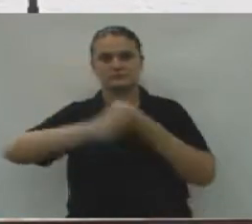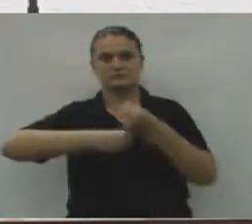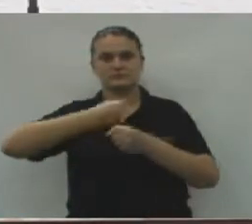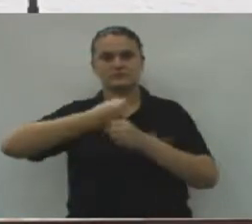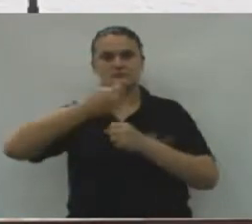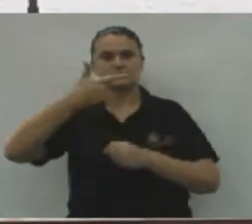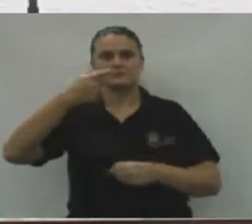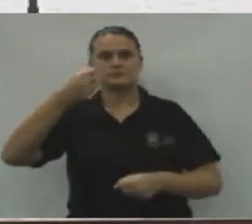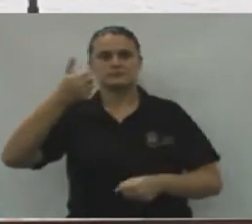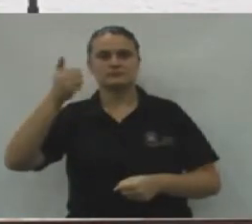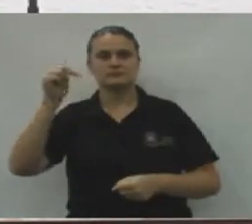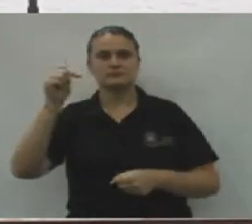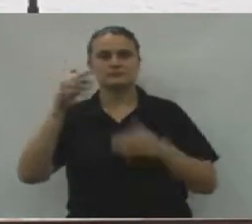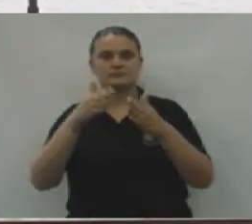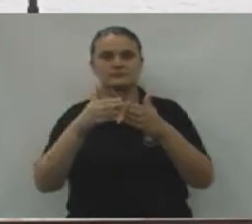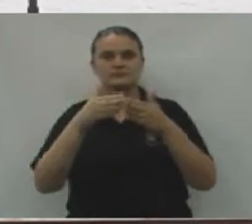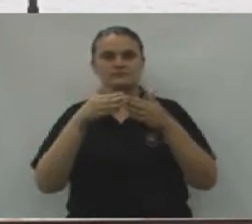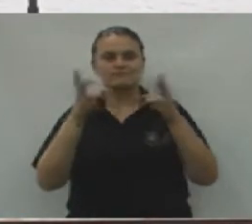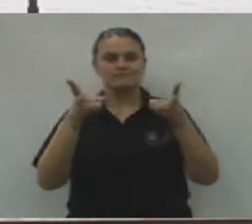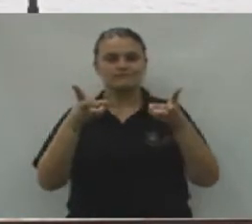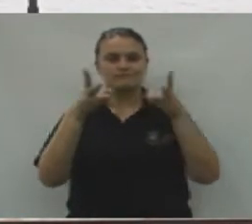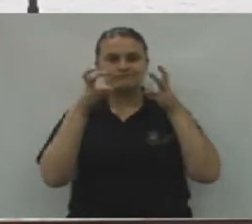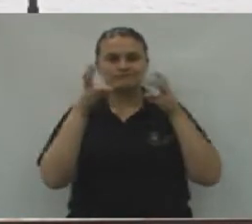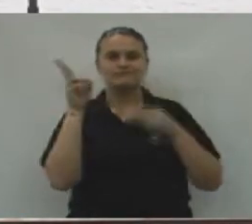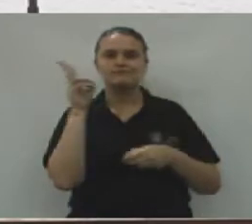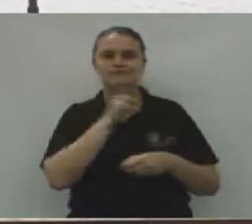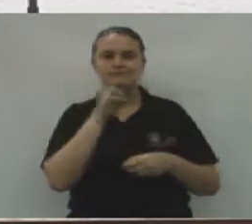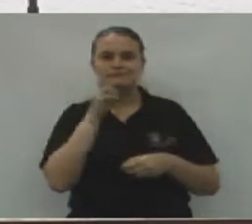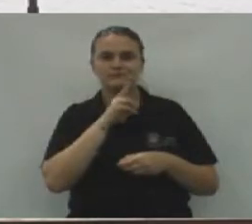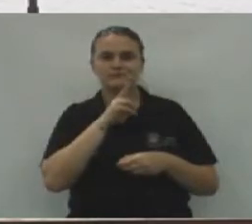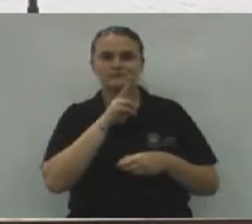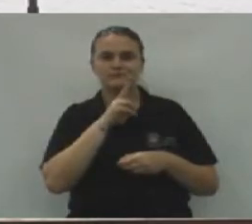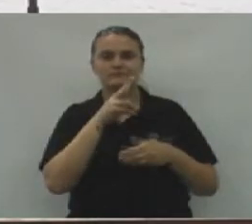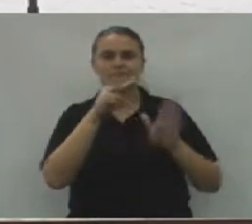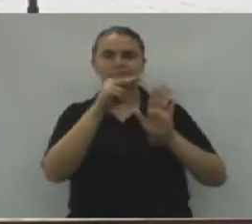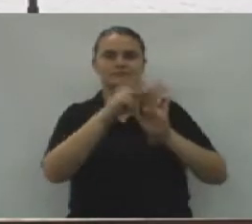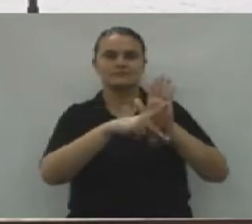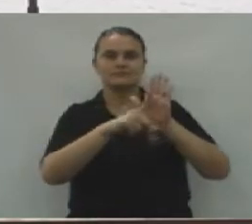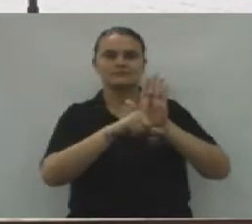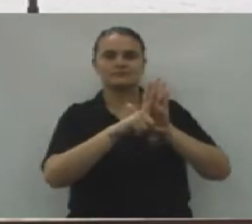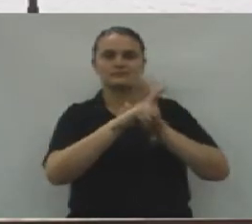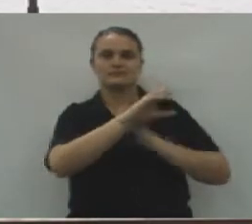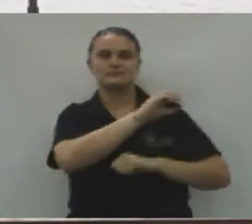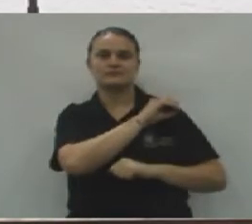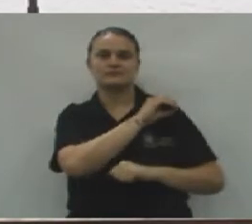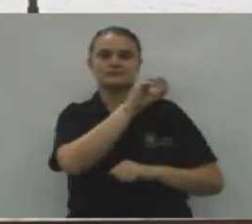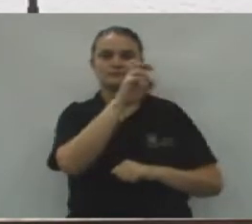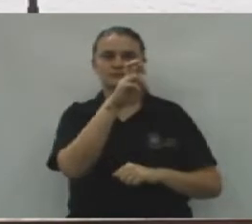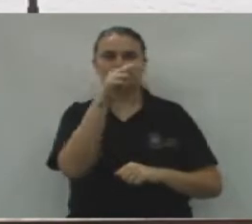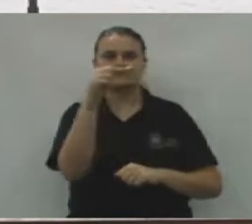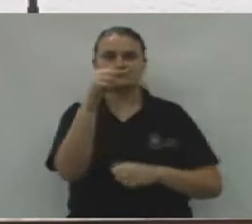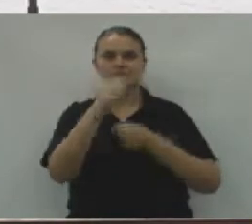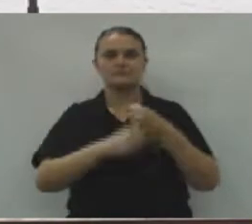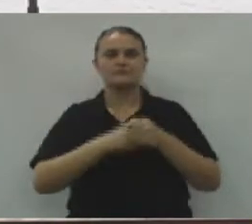1839/2017, solicitando apreciação em regime de urgência do projeto de lei número